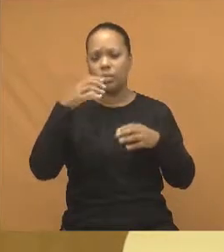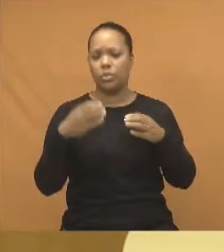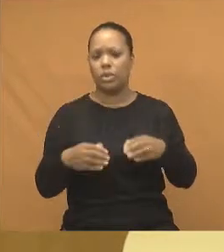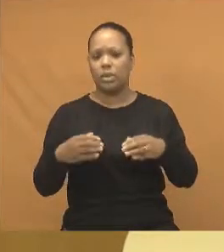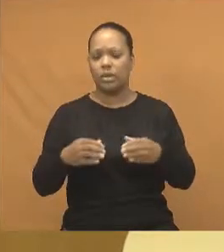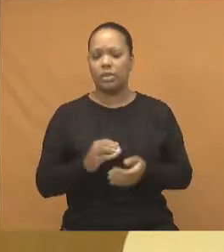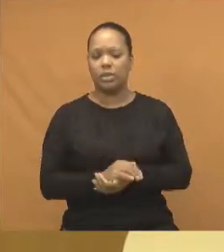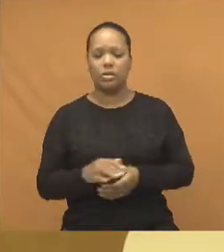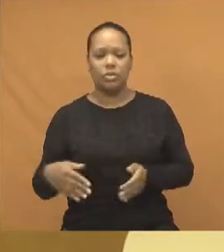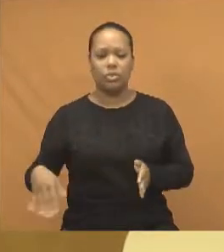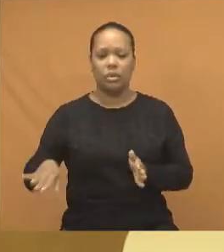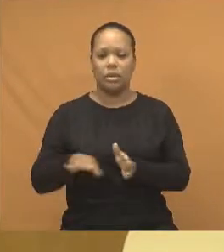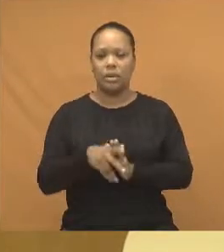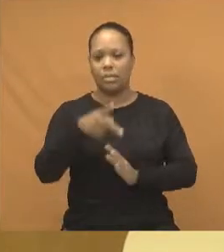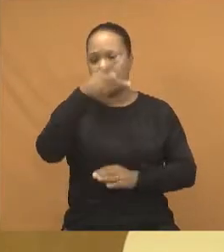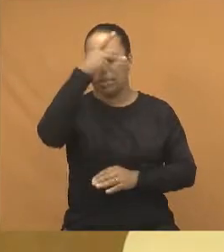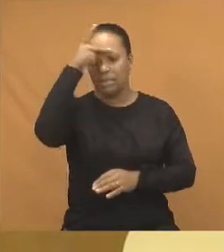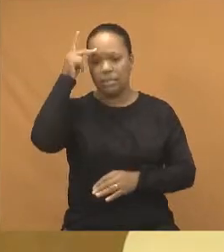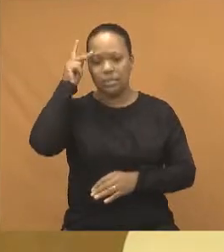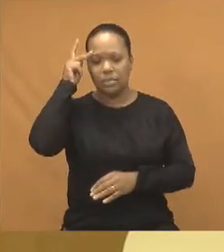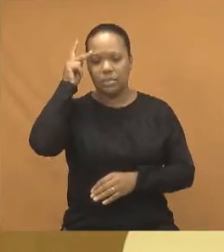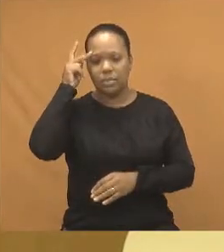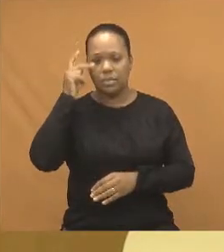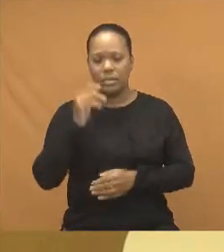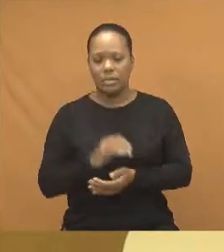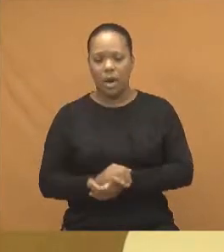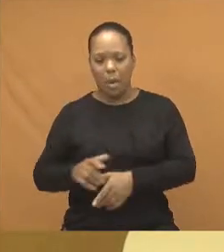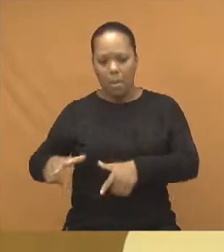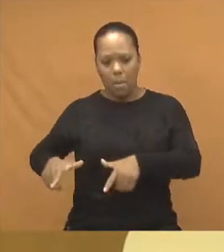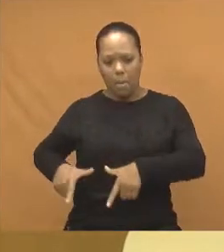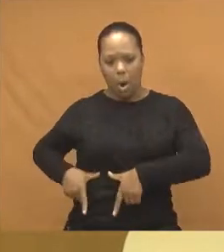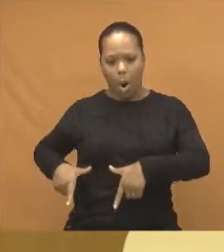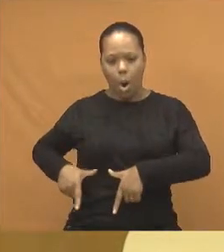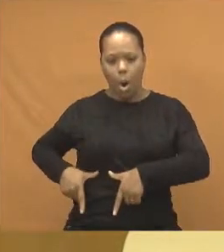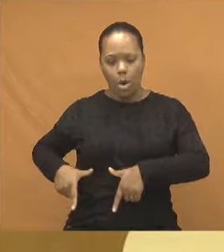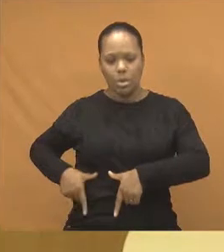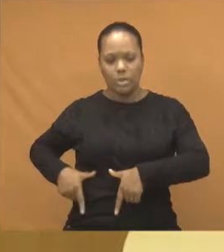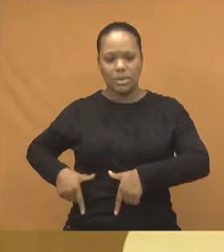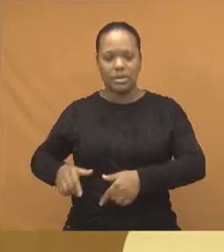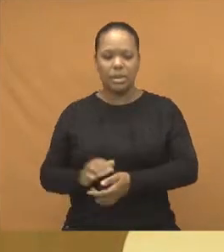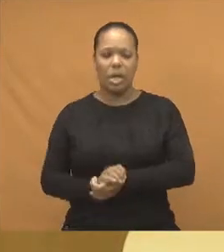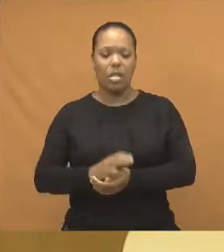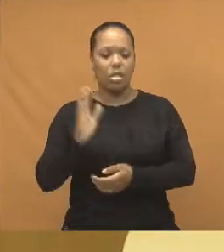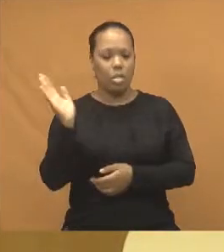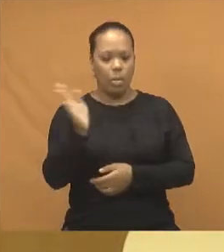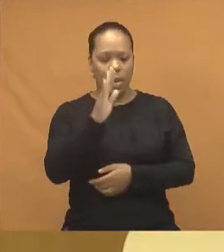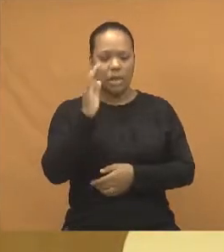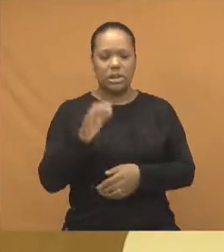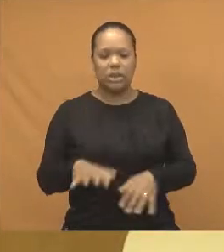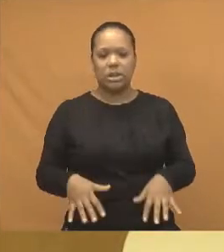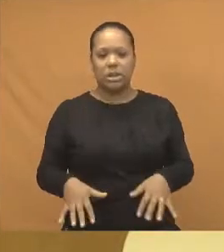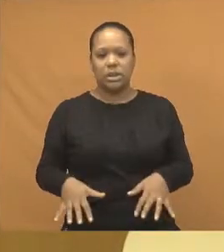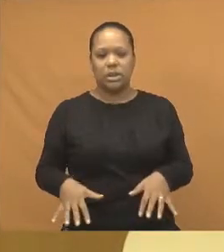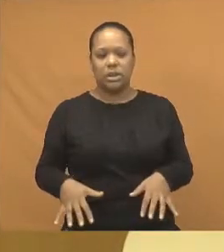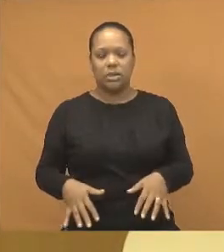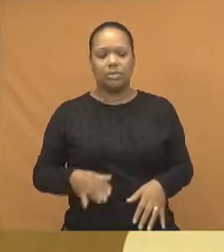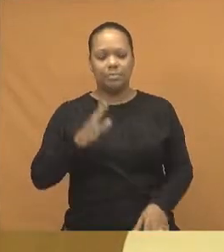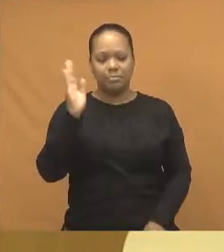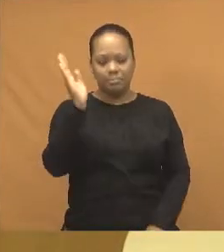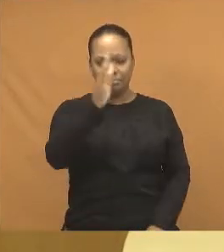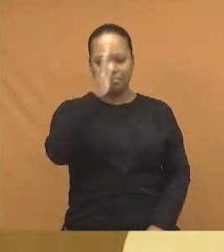chegar aquelas pessoas com a bolsa, aquelas pessoas que estão fazendo hemodiálise, passando mal, tremendo, não consegue parar em